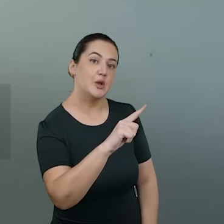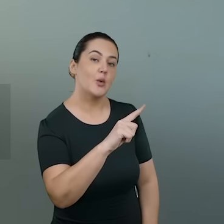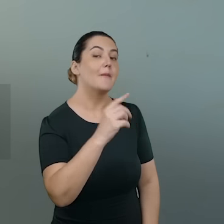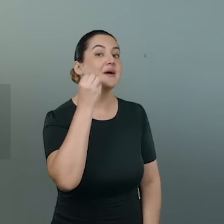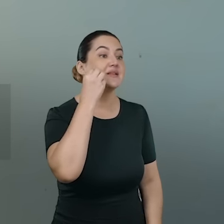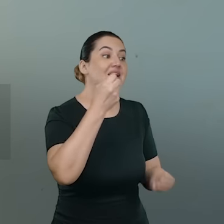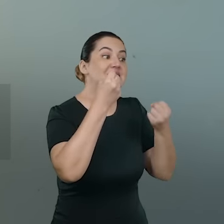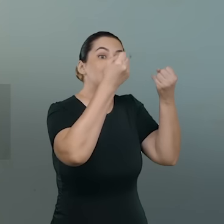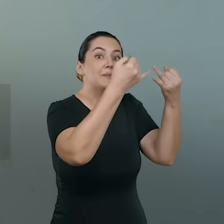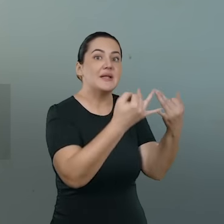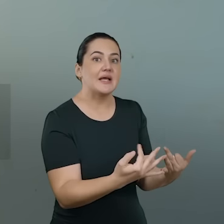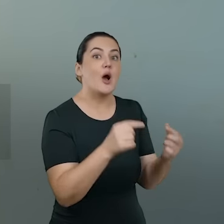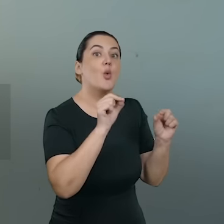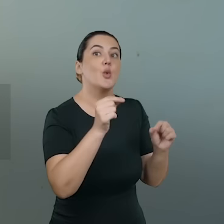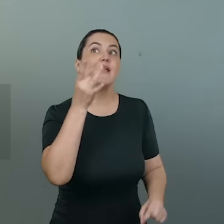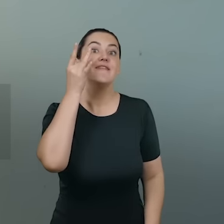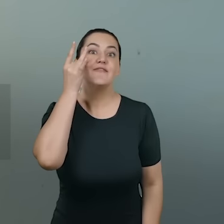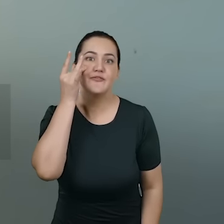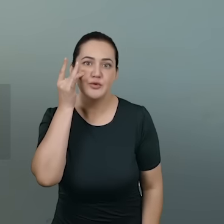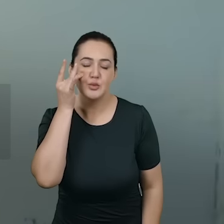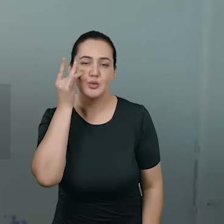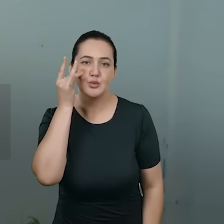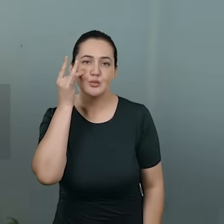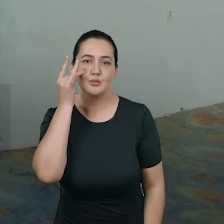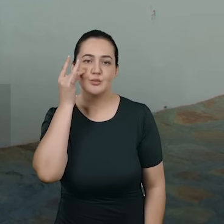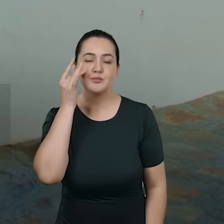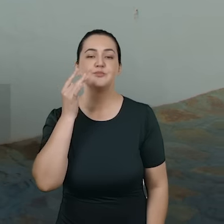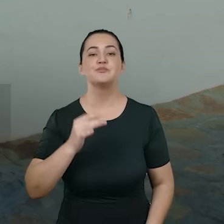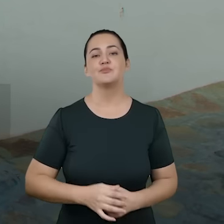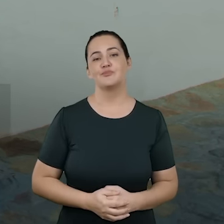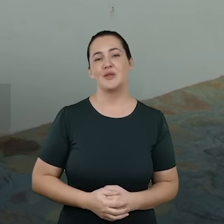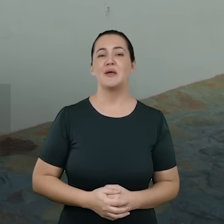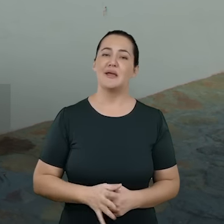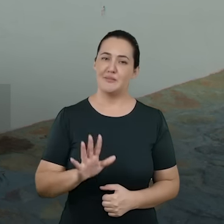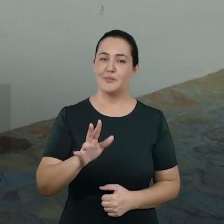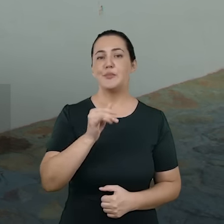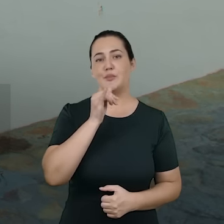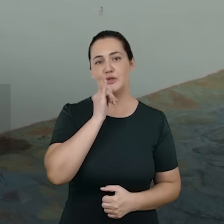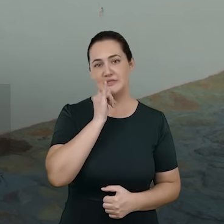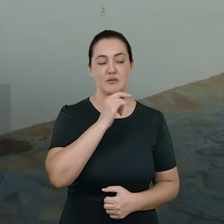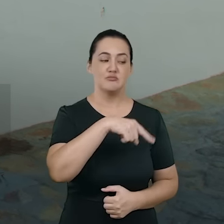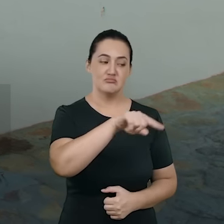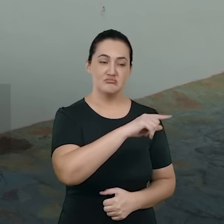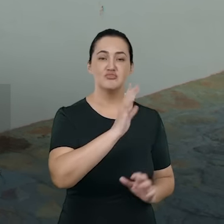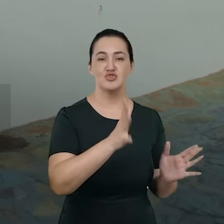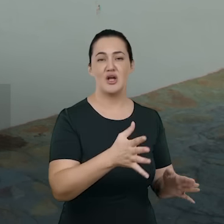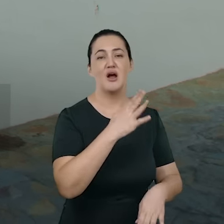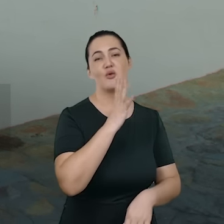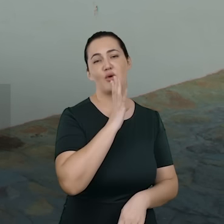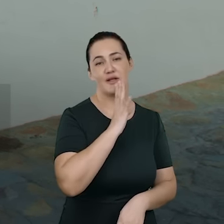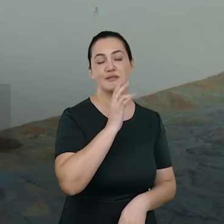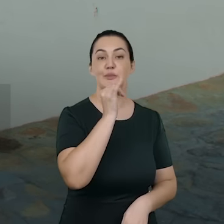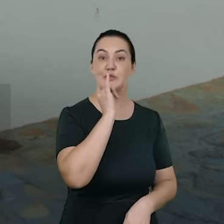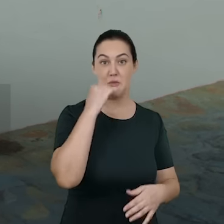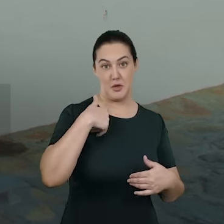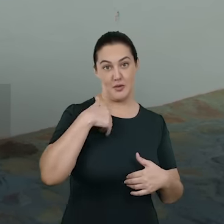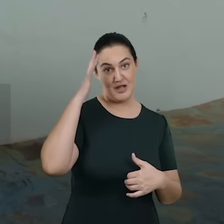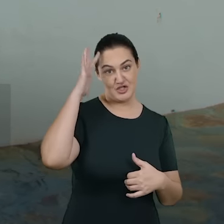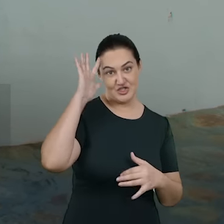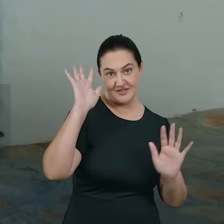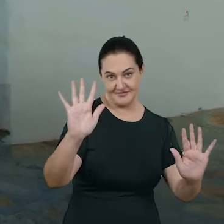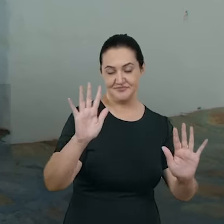para explicar e descrever aquilo que ele viu. Então ele vai partir daquilo que os índios conhecem. Quem sabe, na minha